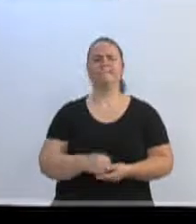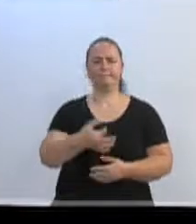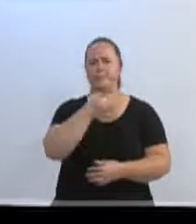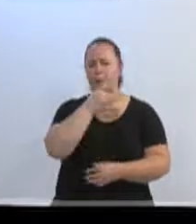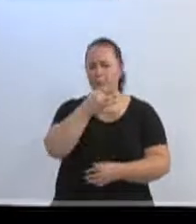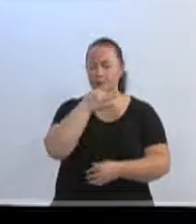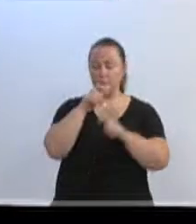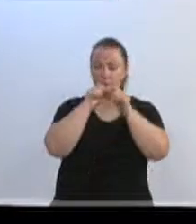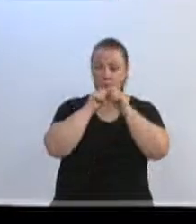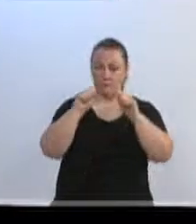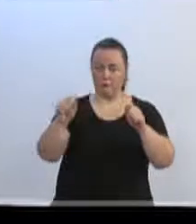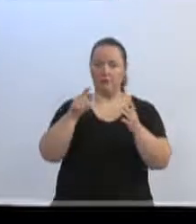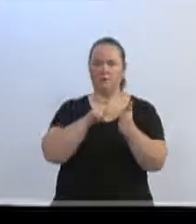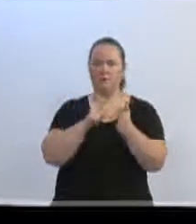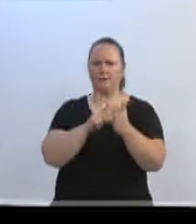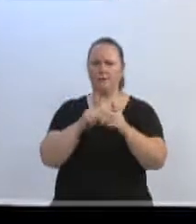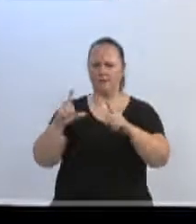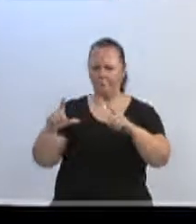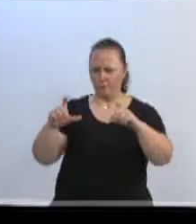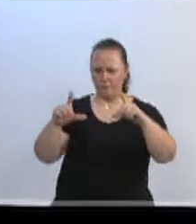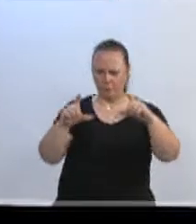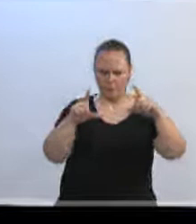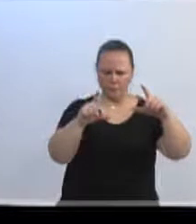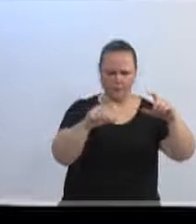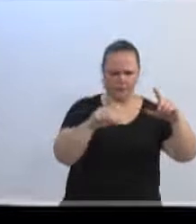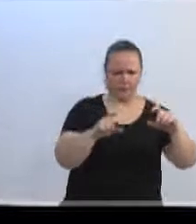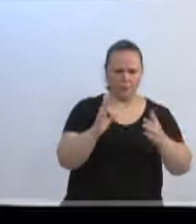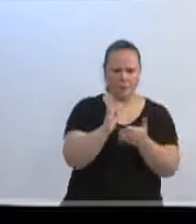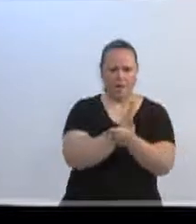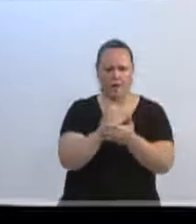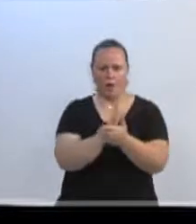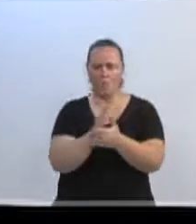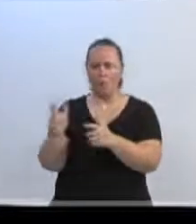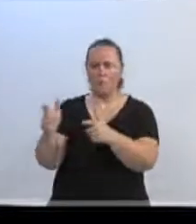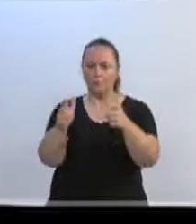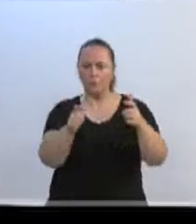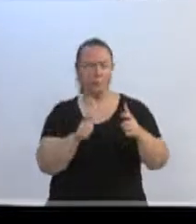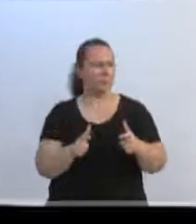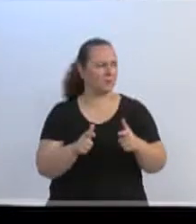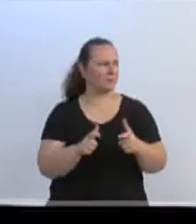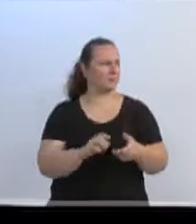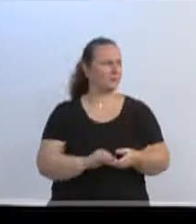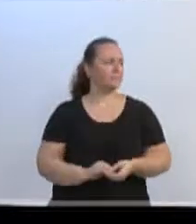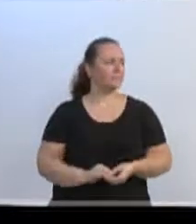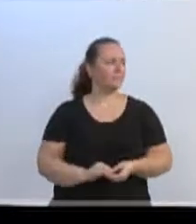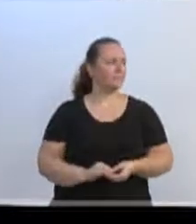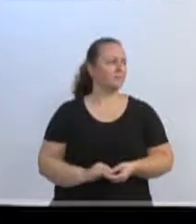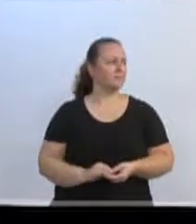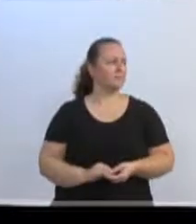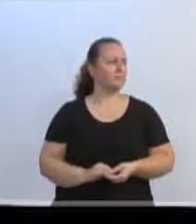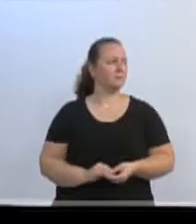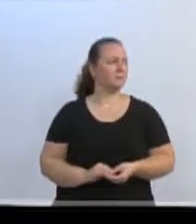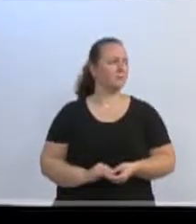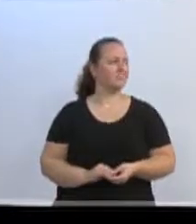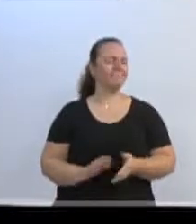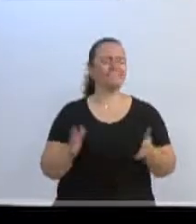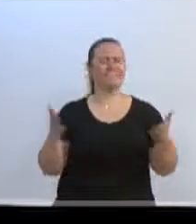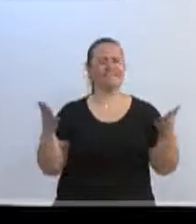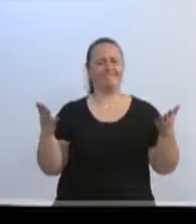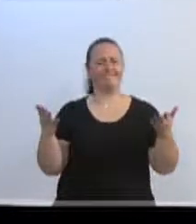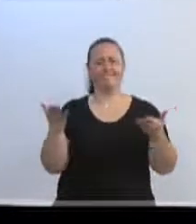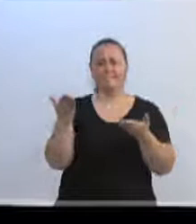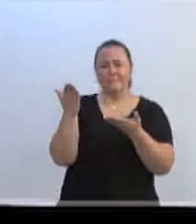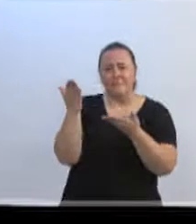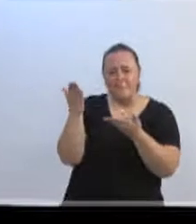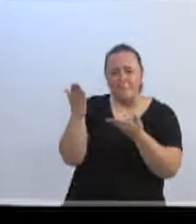Alessandro, nós tiramos fotos internas de algumas partes dos ônibus e que quero crer que nós mantenhamos isso com qualidade. Nós temos